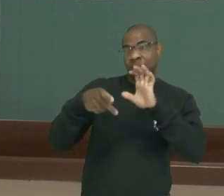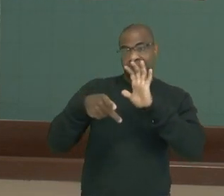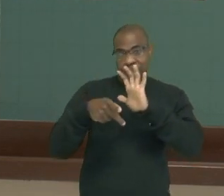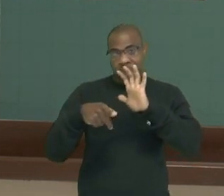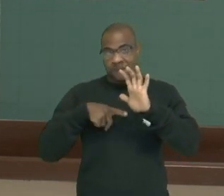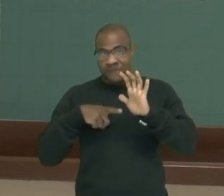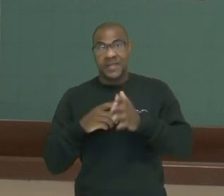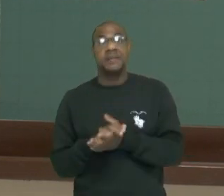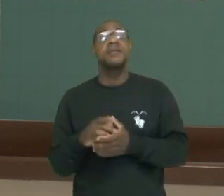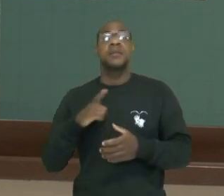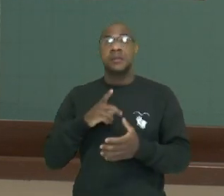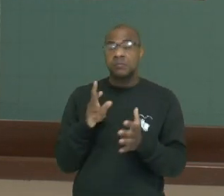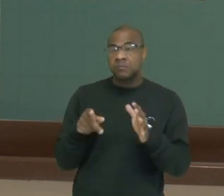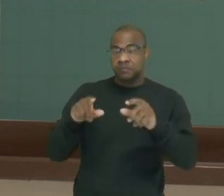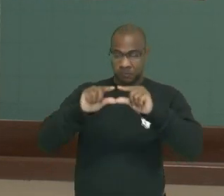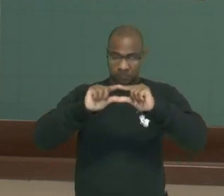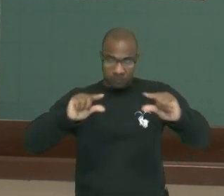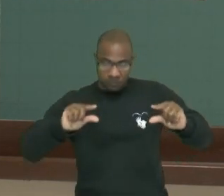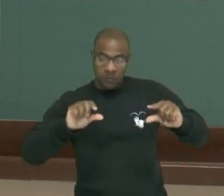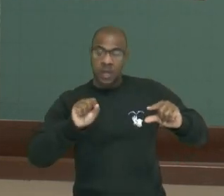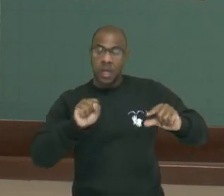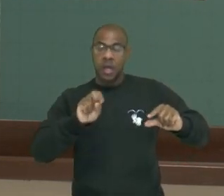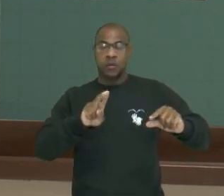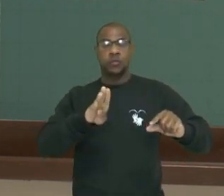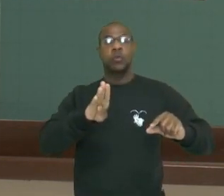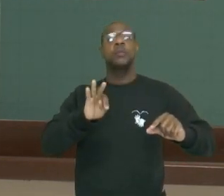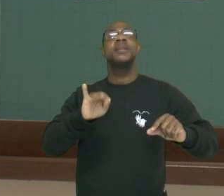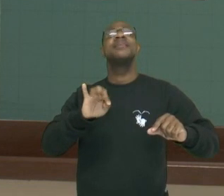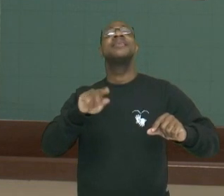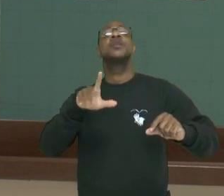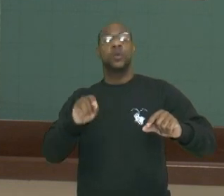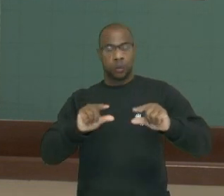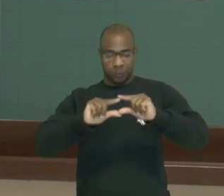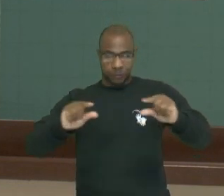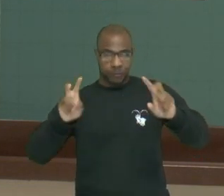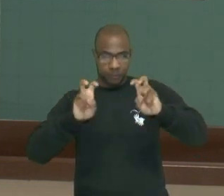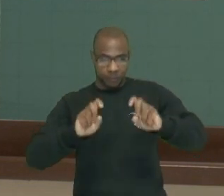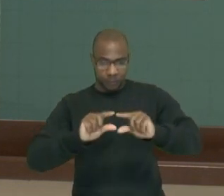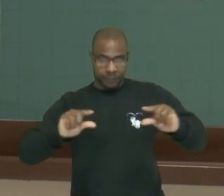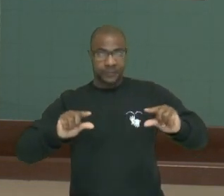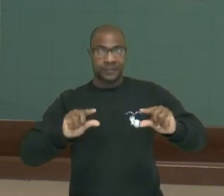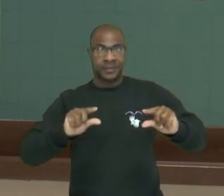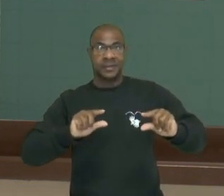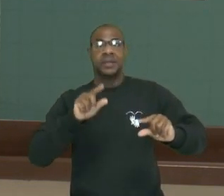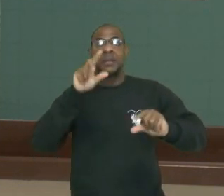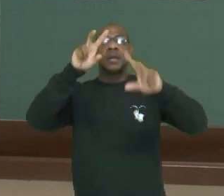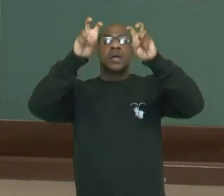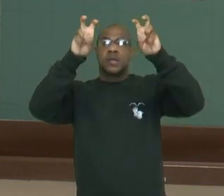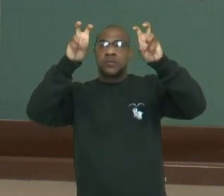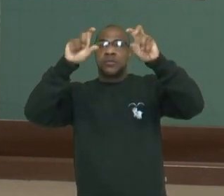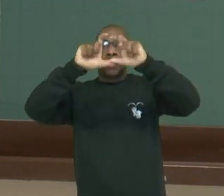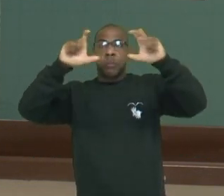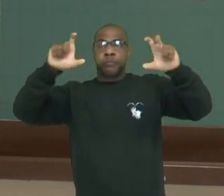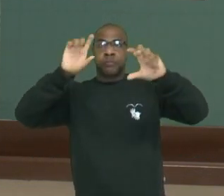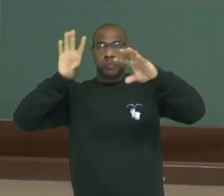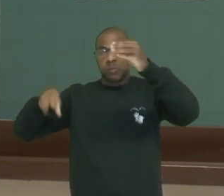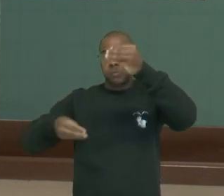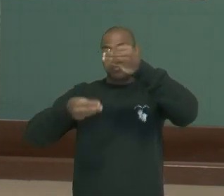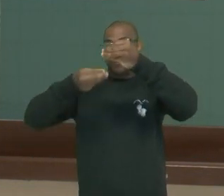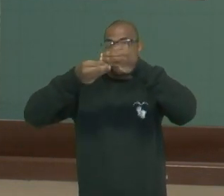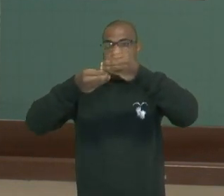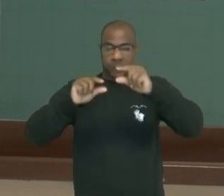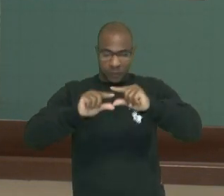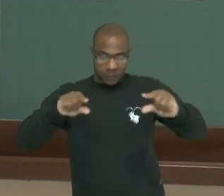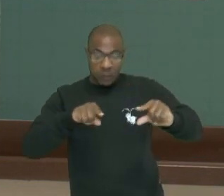um subtítulo, que tem o papel de completar o título. E qual é o papel do título? Resumir aí o assunto